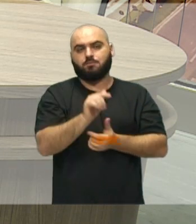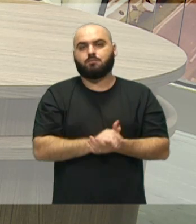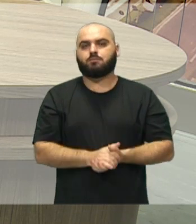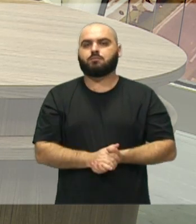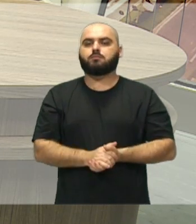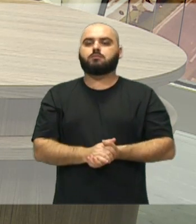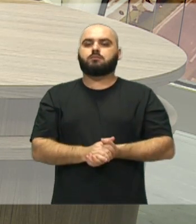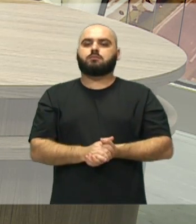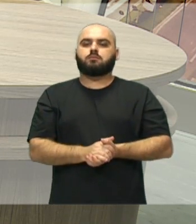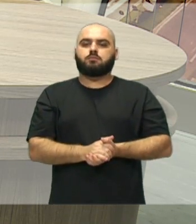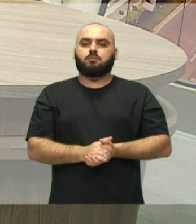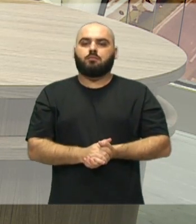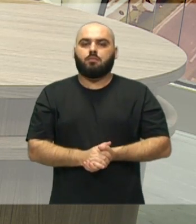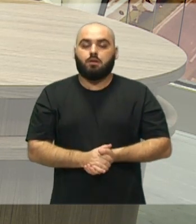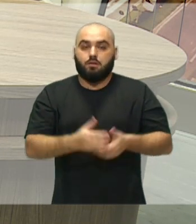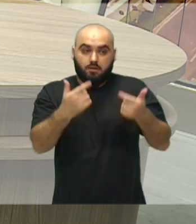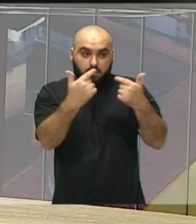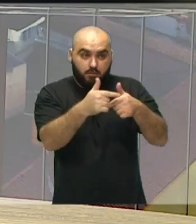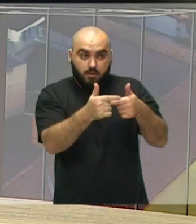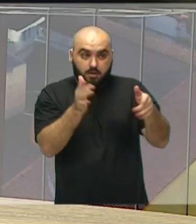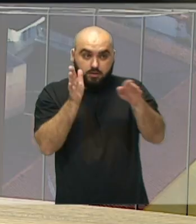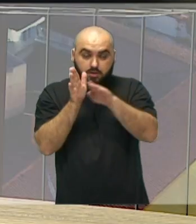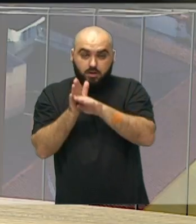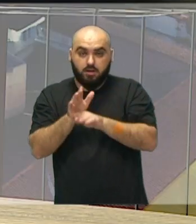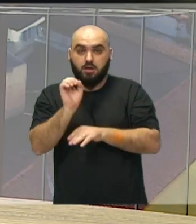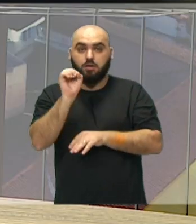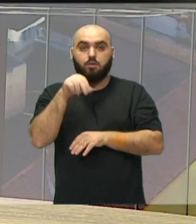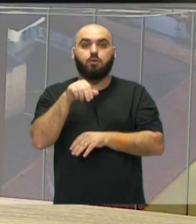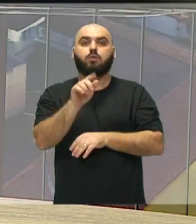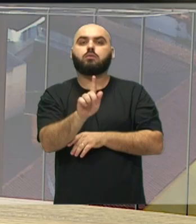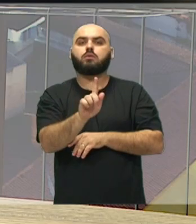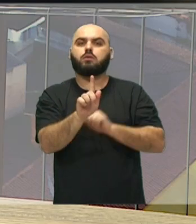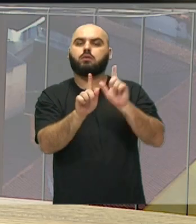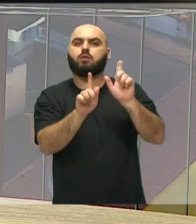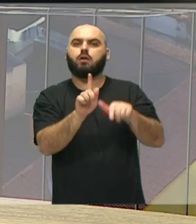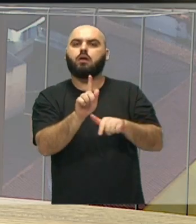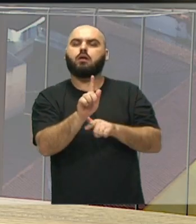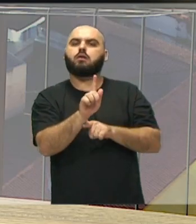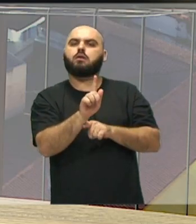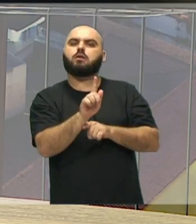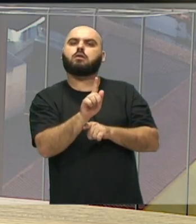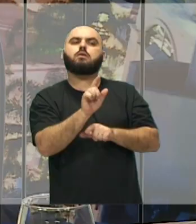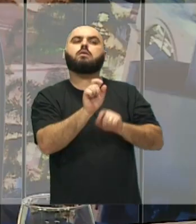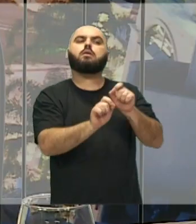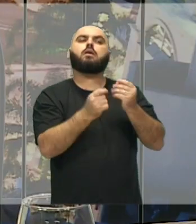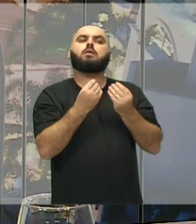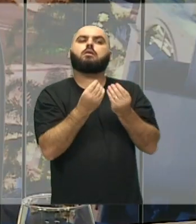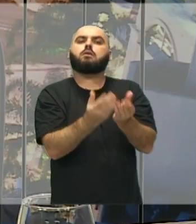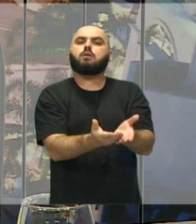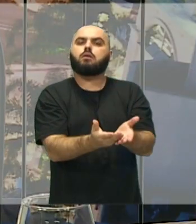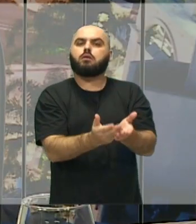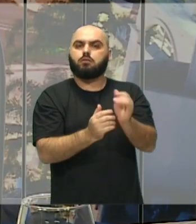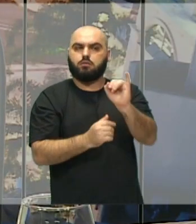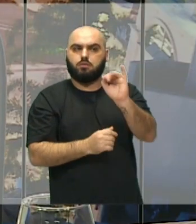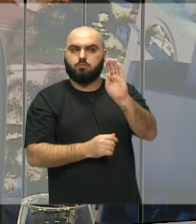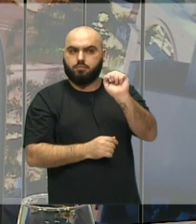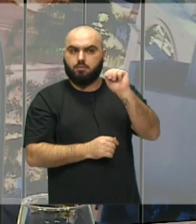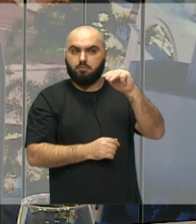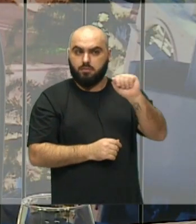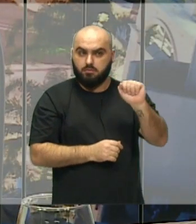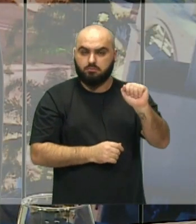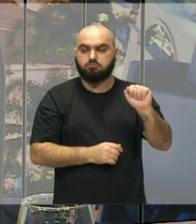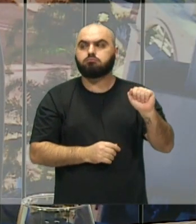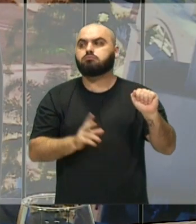demandas que chegam até a ONG, elas vêm prioritariamente do ICMBio, de apreensões do IBAMA? Sim,